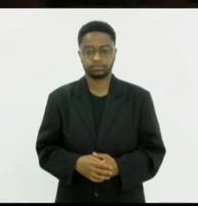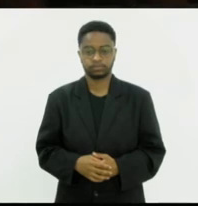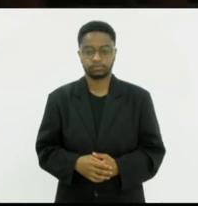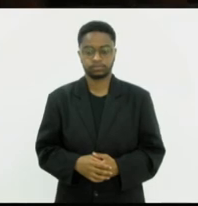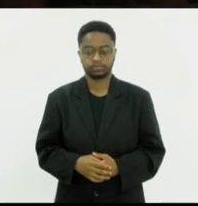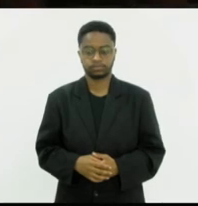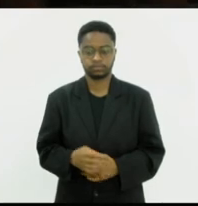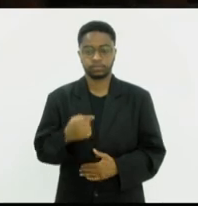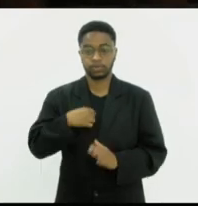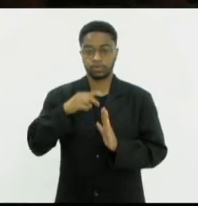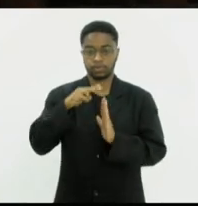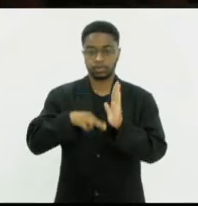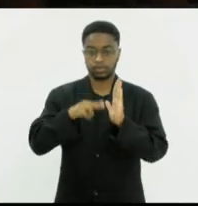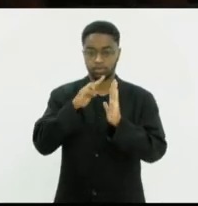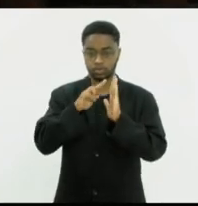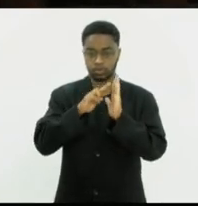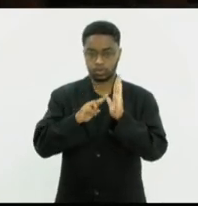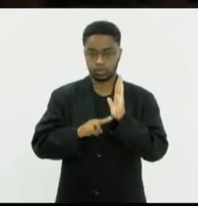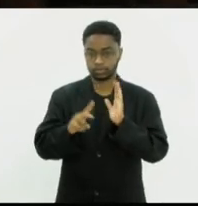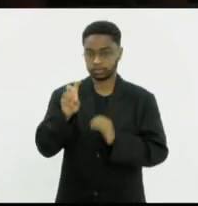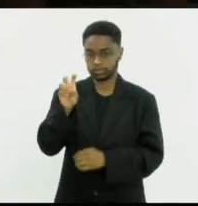eu vou ler 5 nomes aqui.